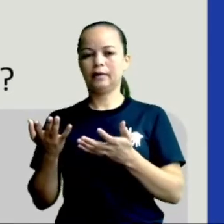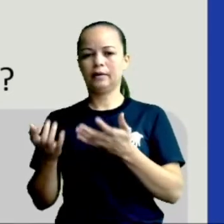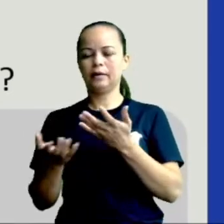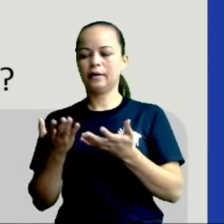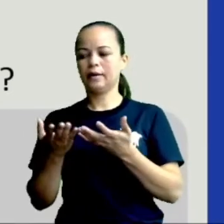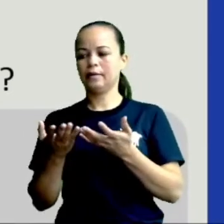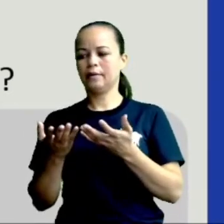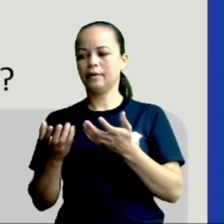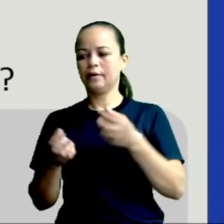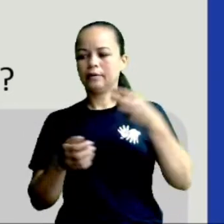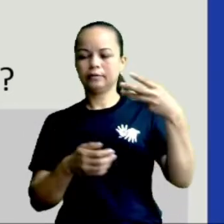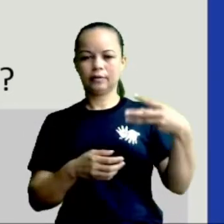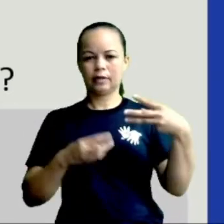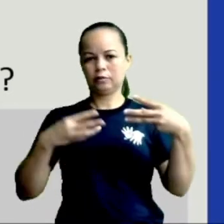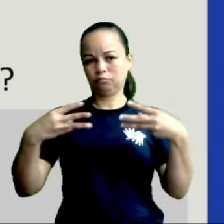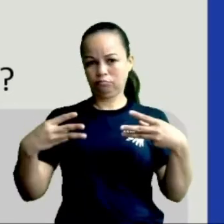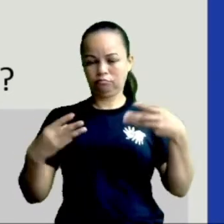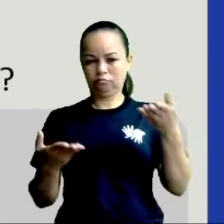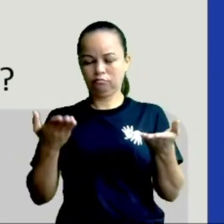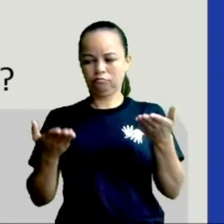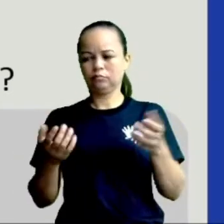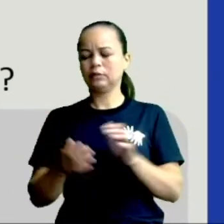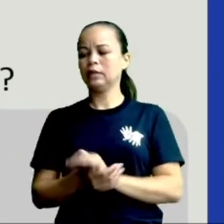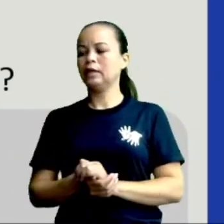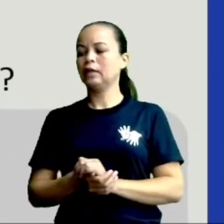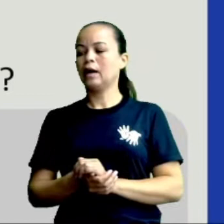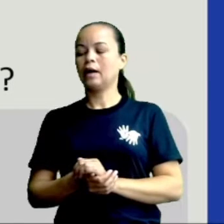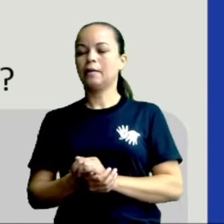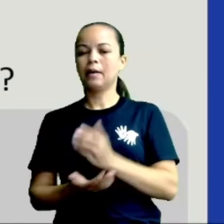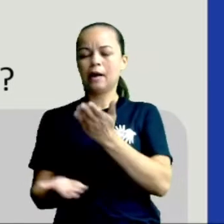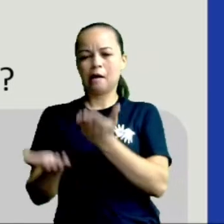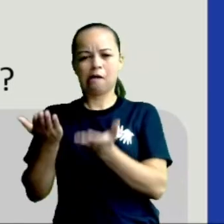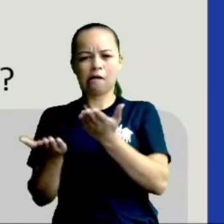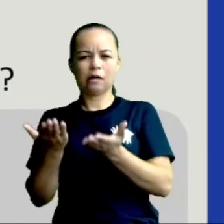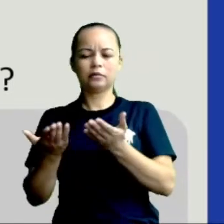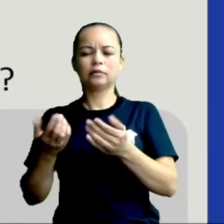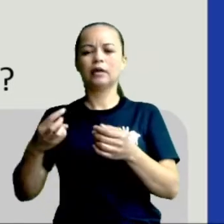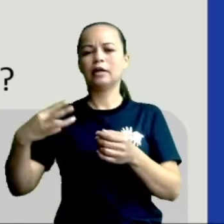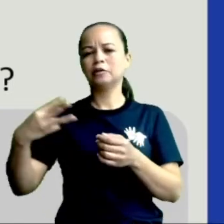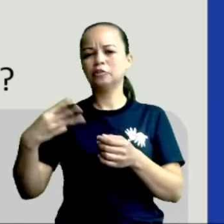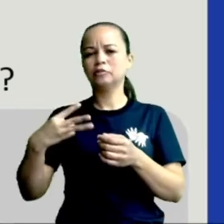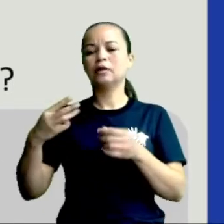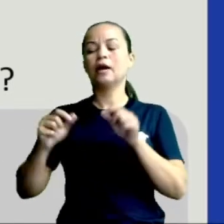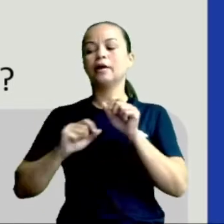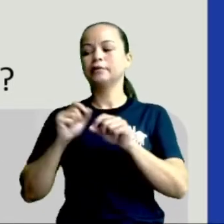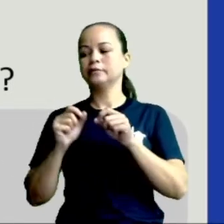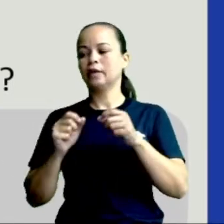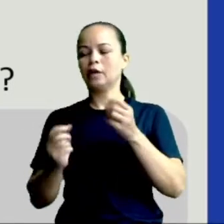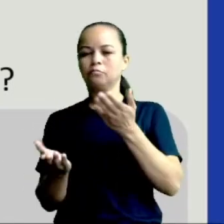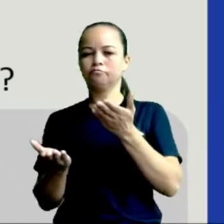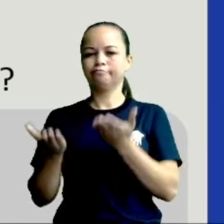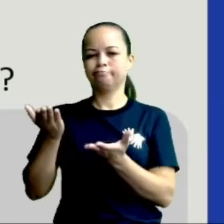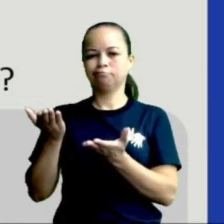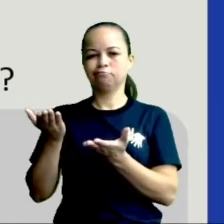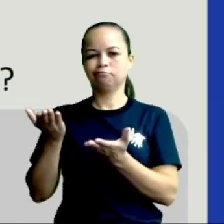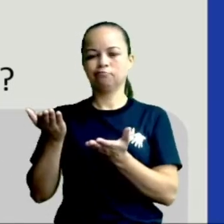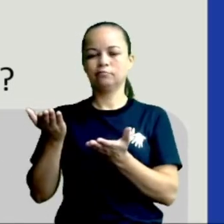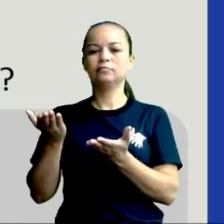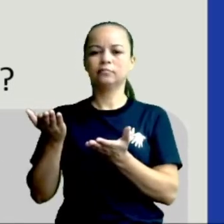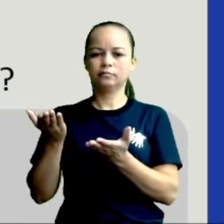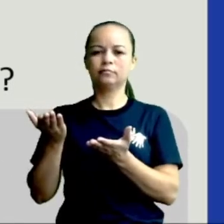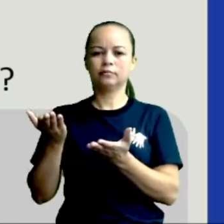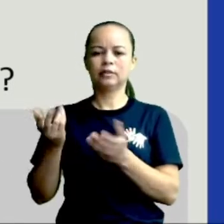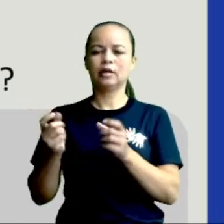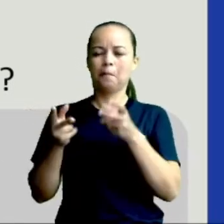cada prato da balança e na balança três eu mostro aqui há um desequilíbrio né gente pode